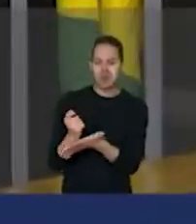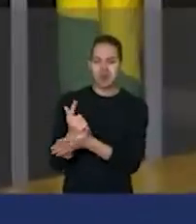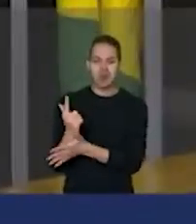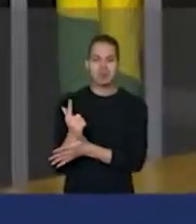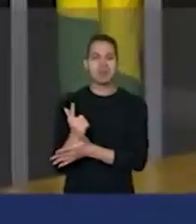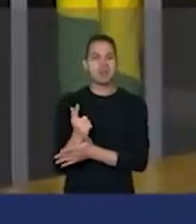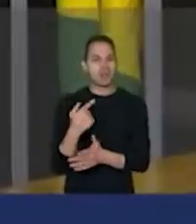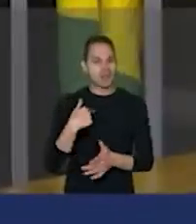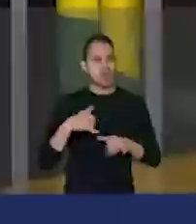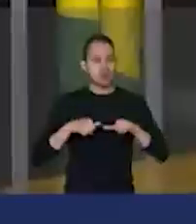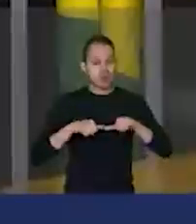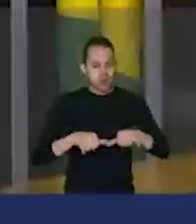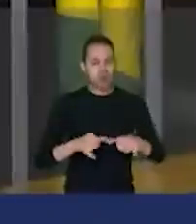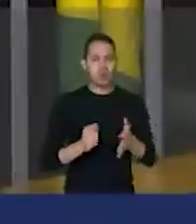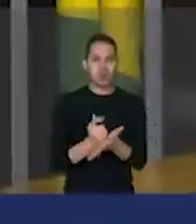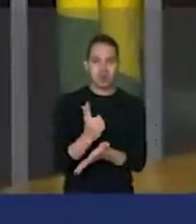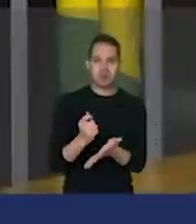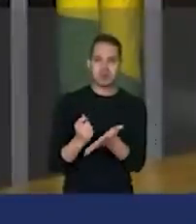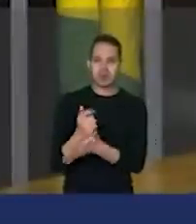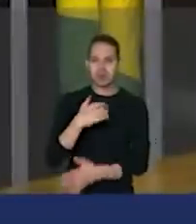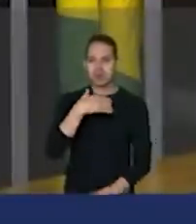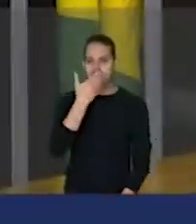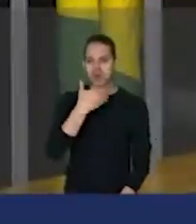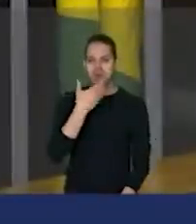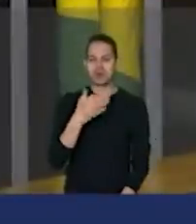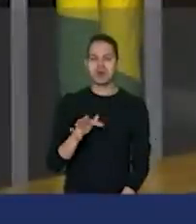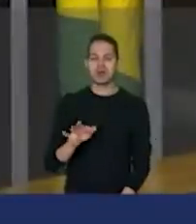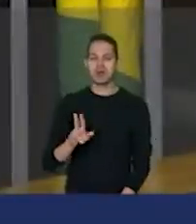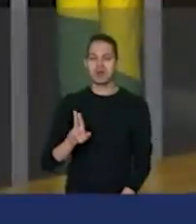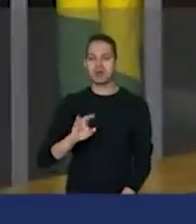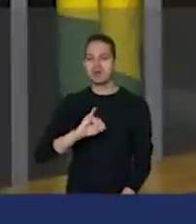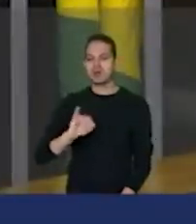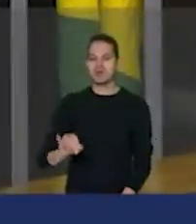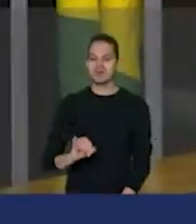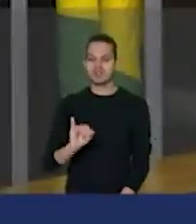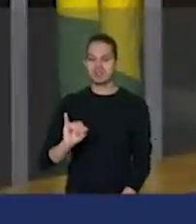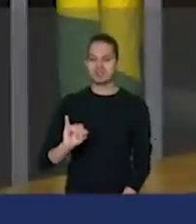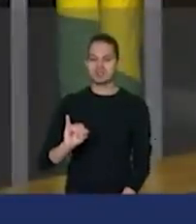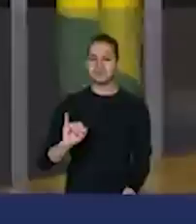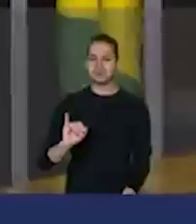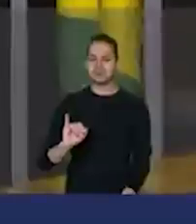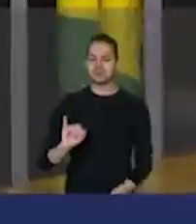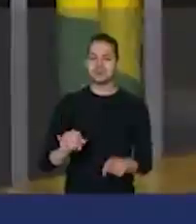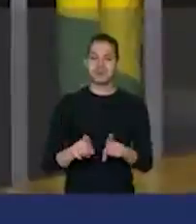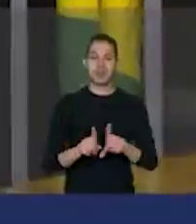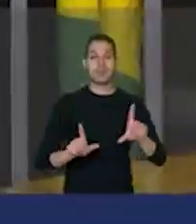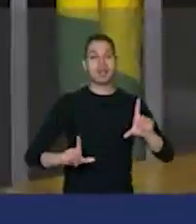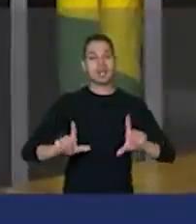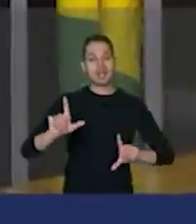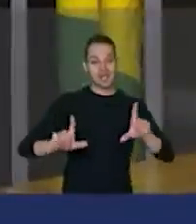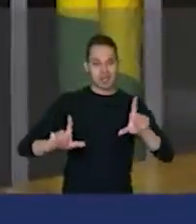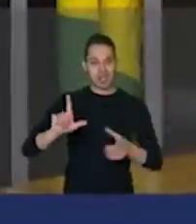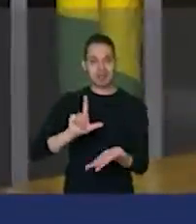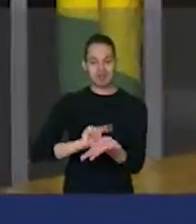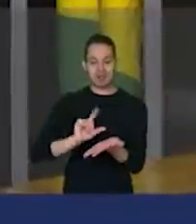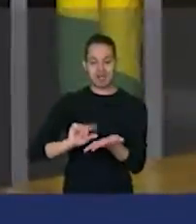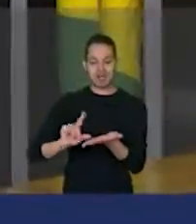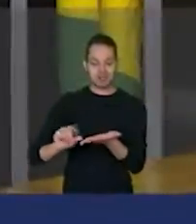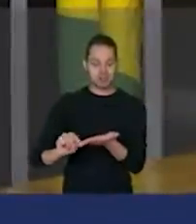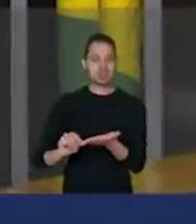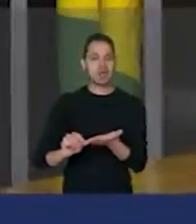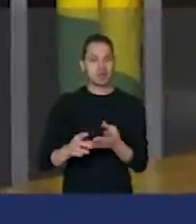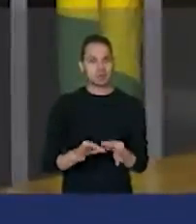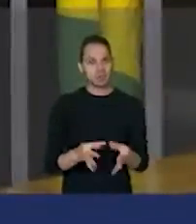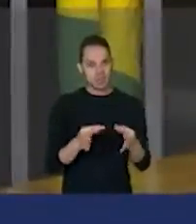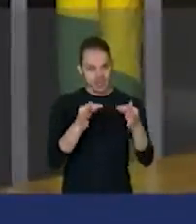compro nos mercados é a maçã Fuji para comer em casa é a teve um sistema de TV digital também que é de tecnologia